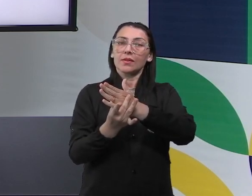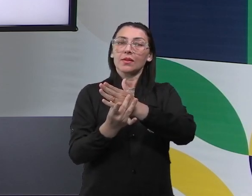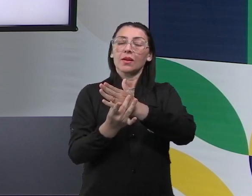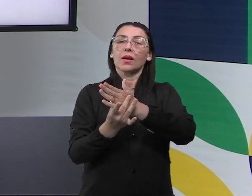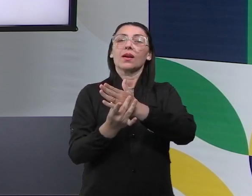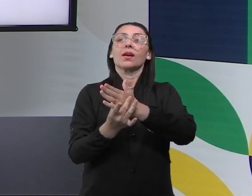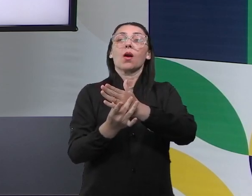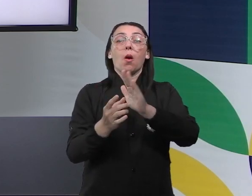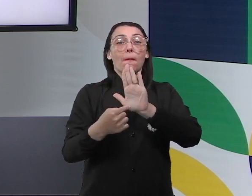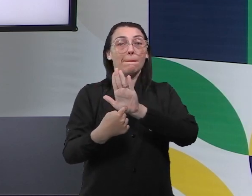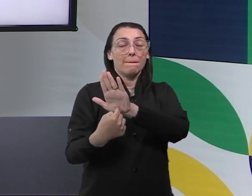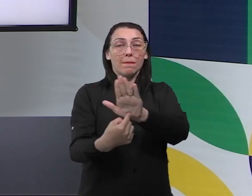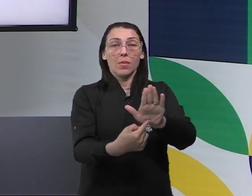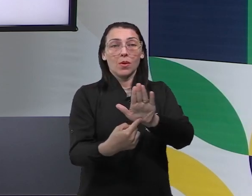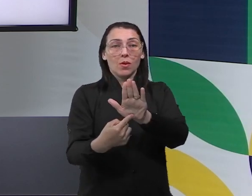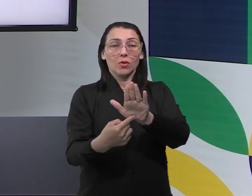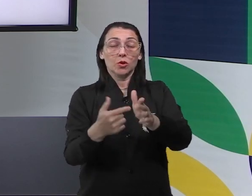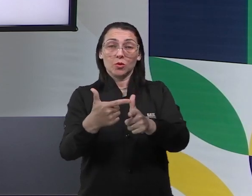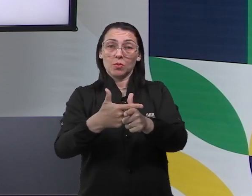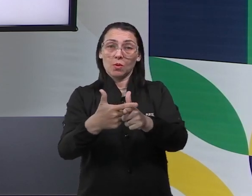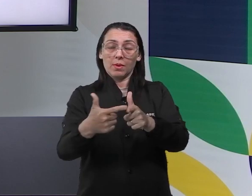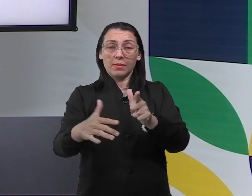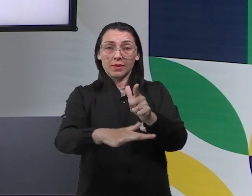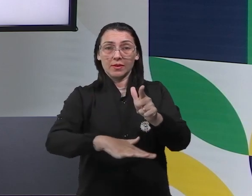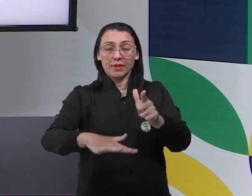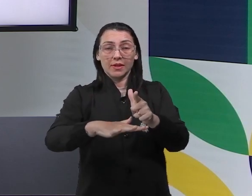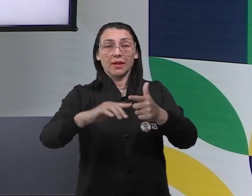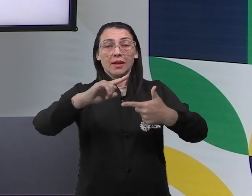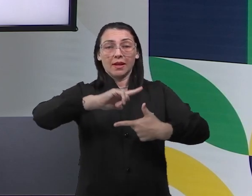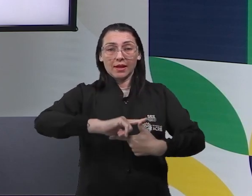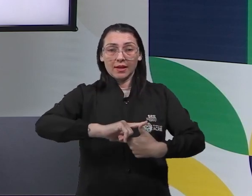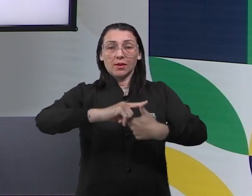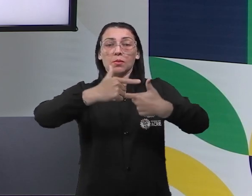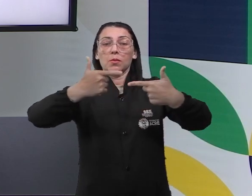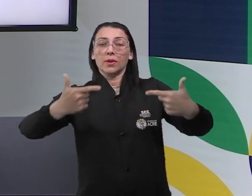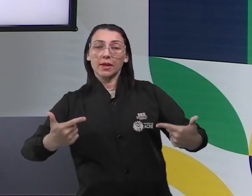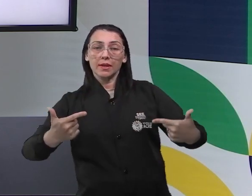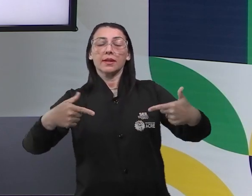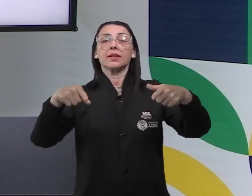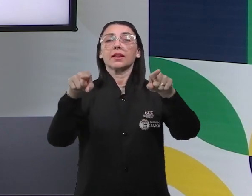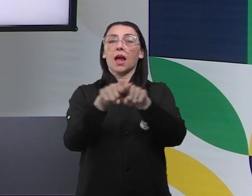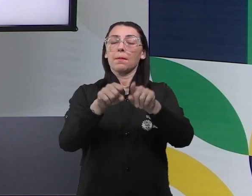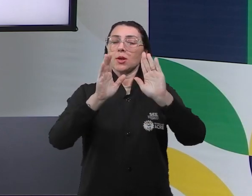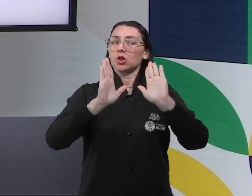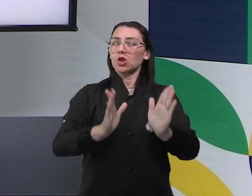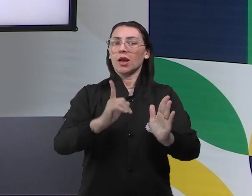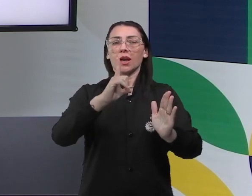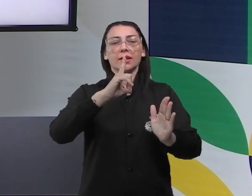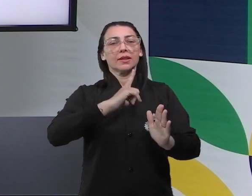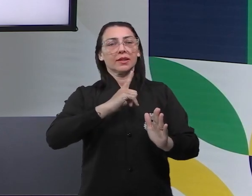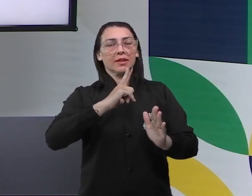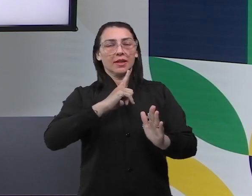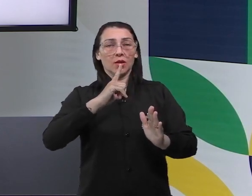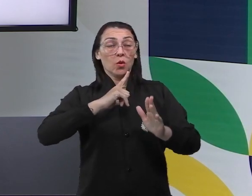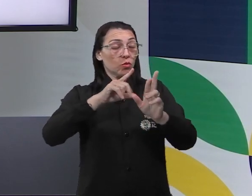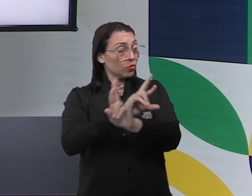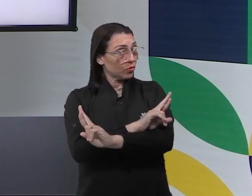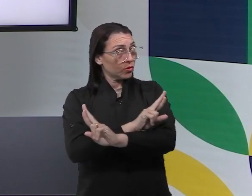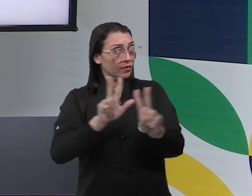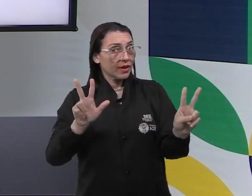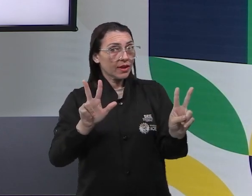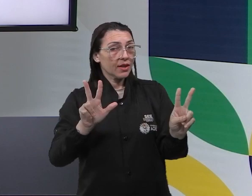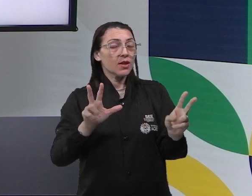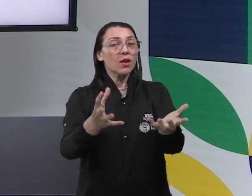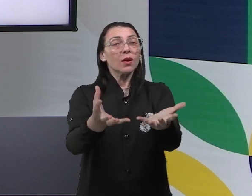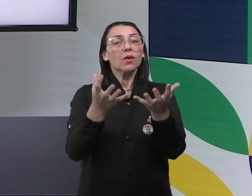as mazelas sociais, os problemas sociais, aqui eu já tenho isso, mas numa pegada diferente.